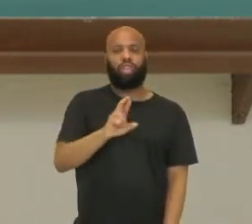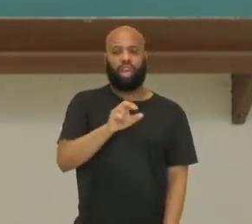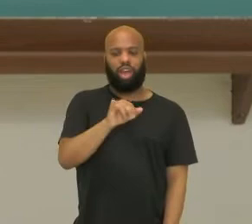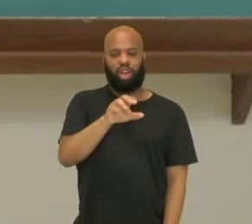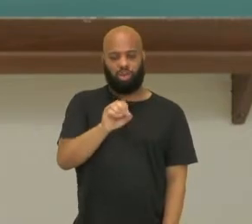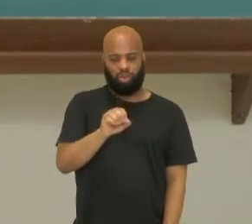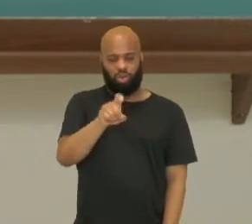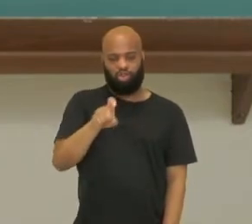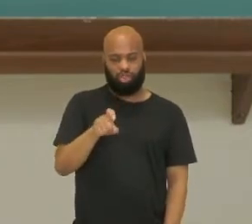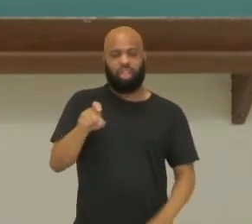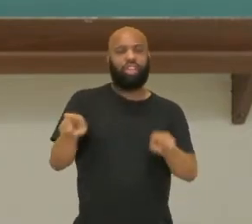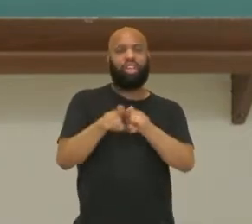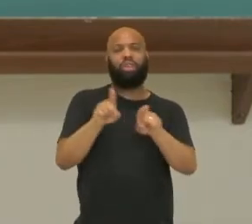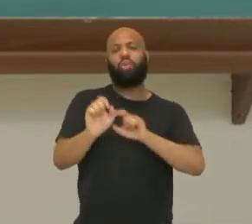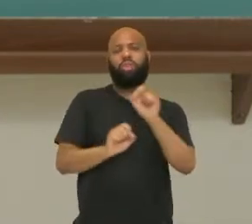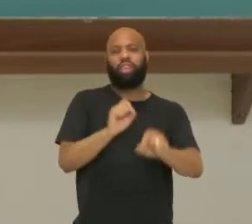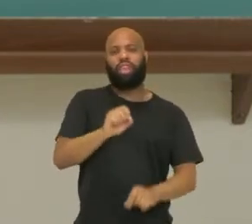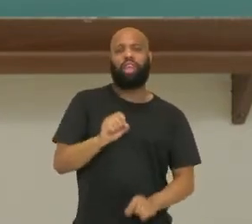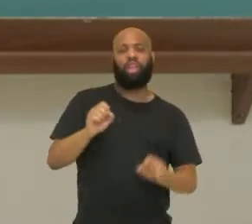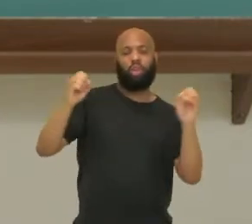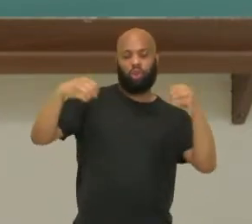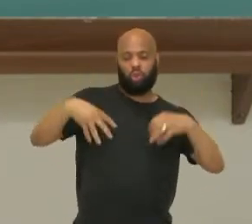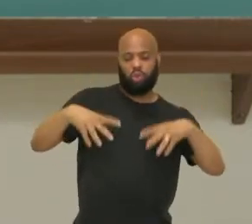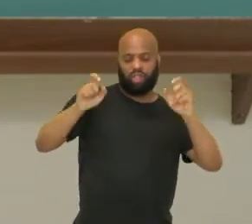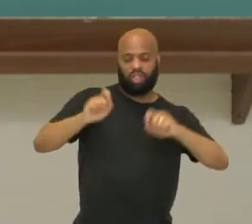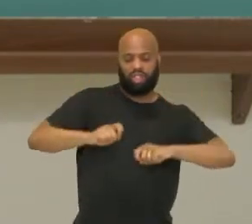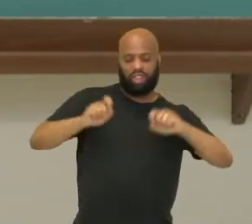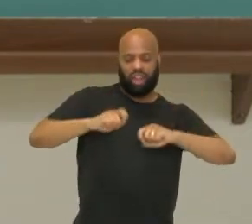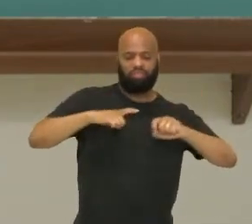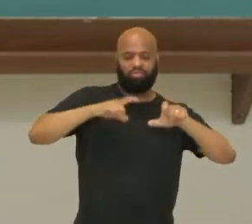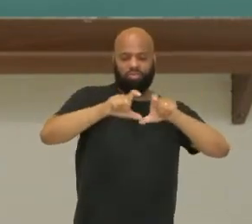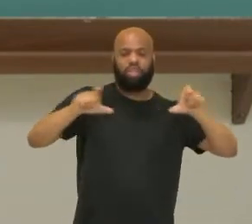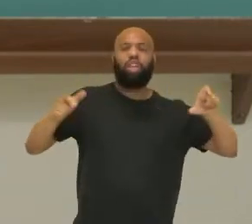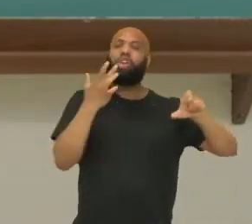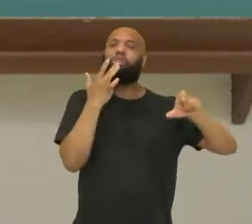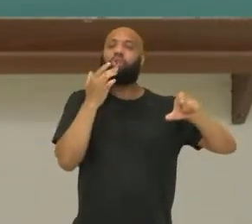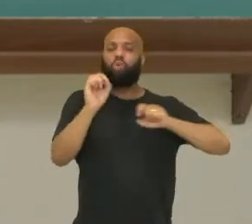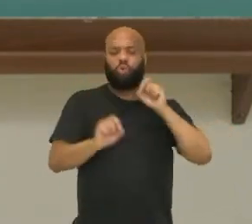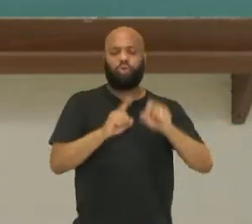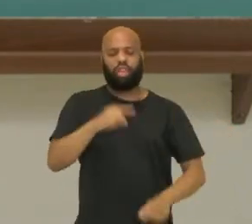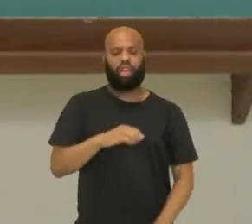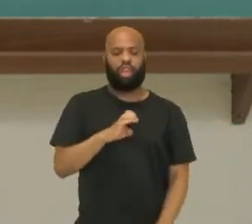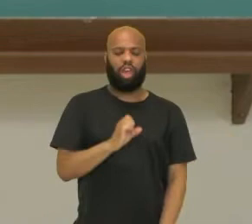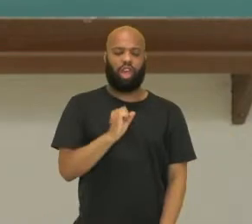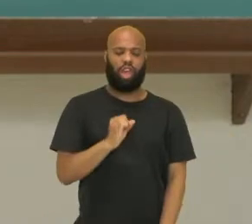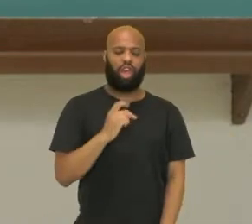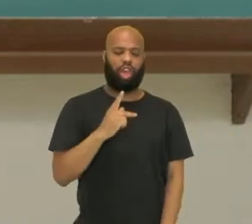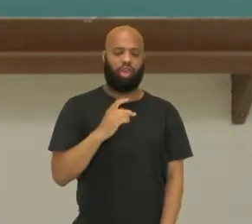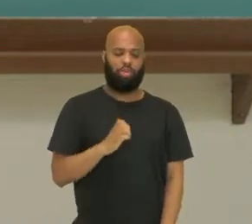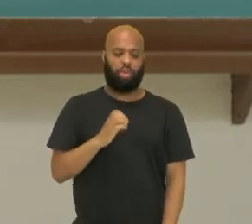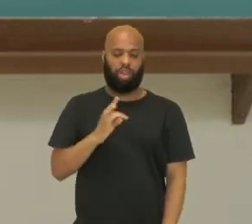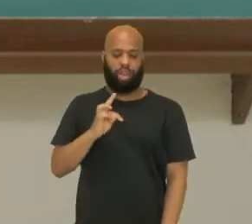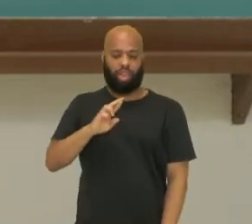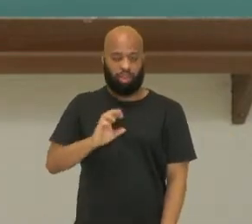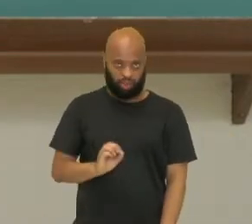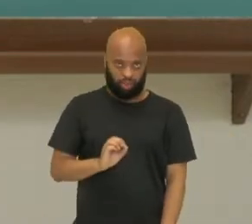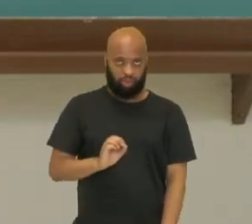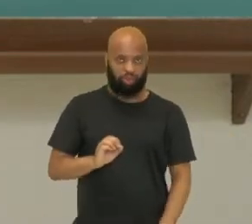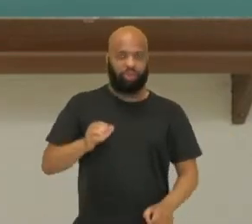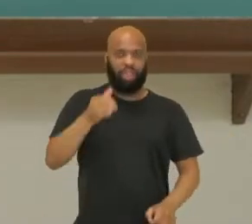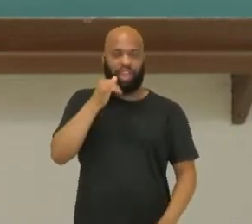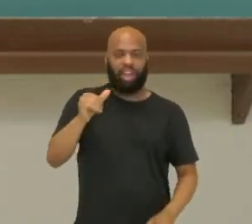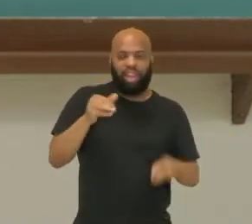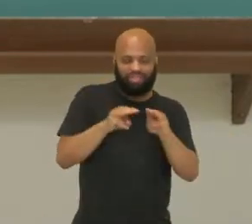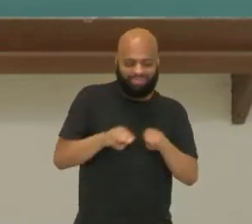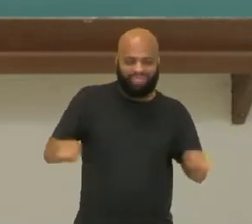luz visível, as cores, elas compõem uma parte do que nós chamamos de espectro eletromagnético. Beleza? Não